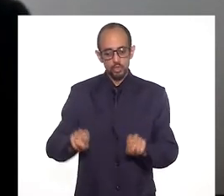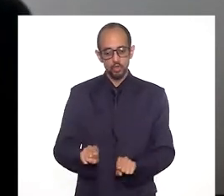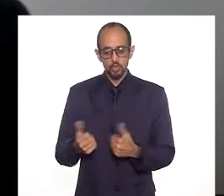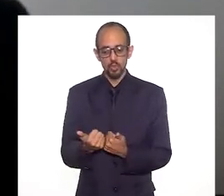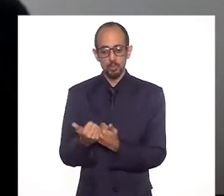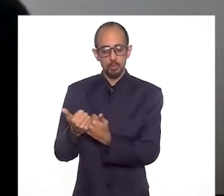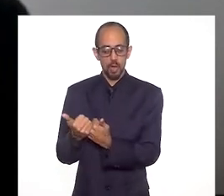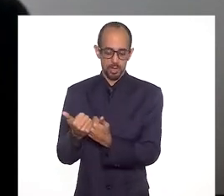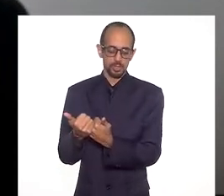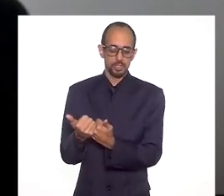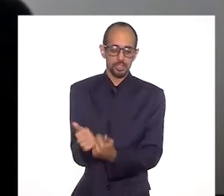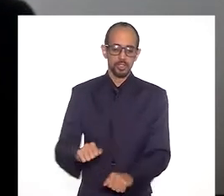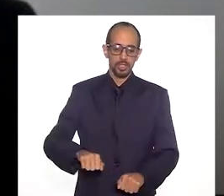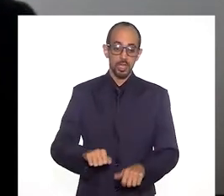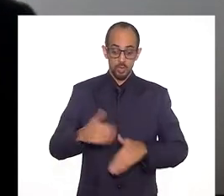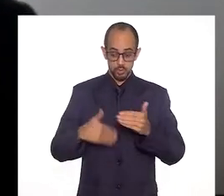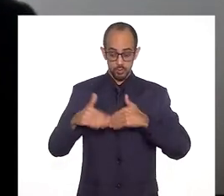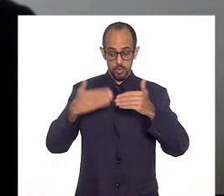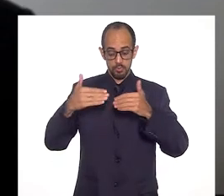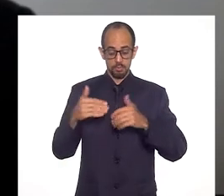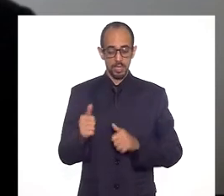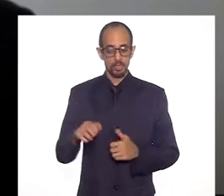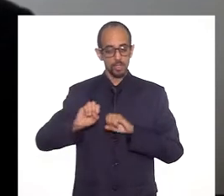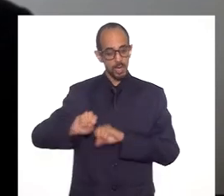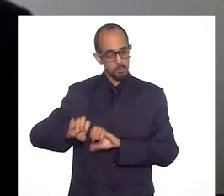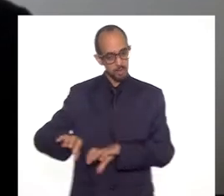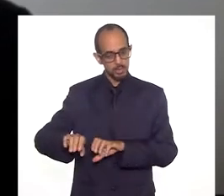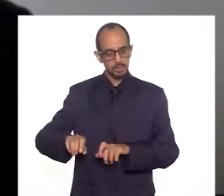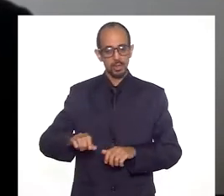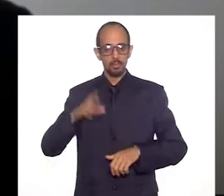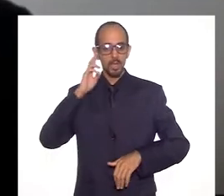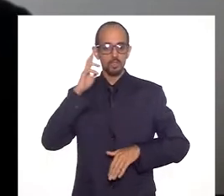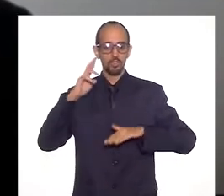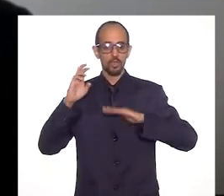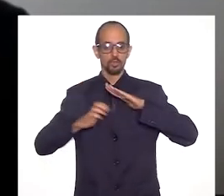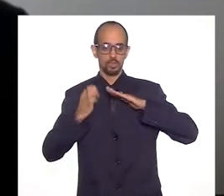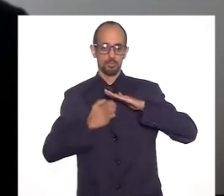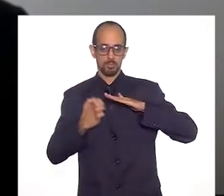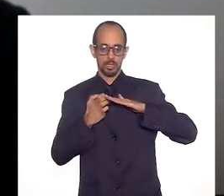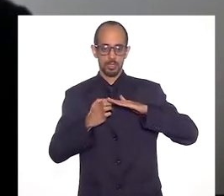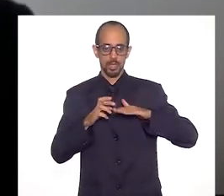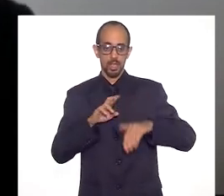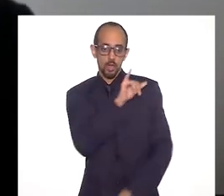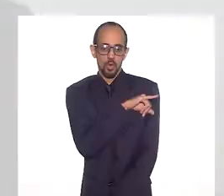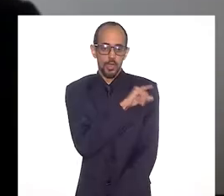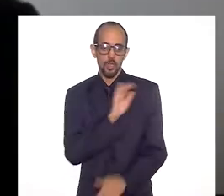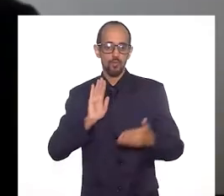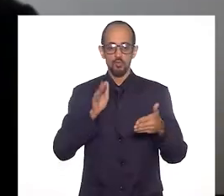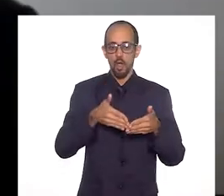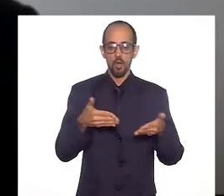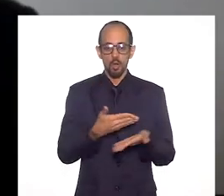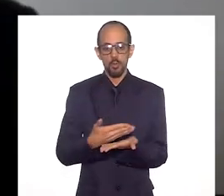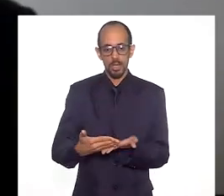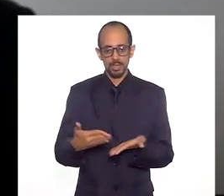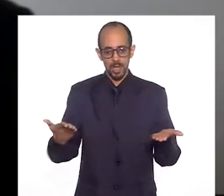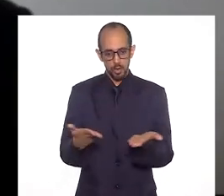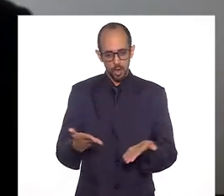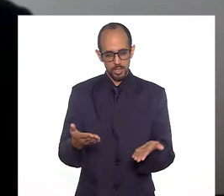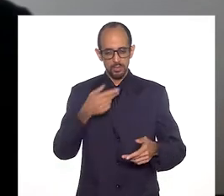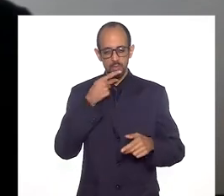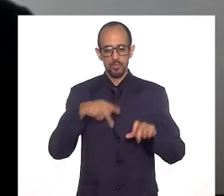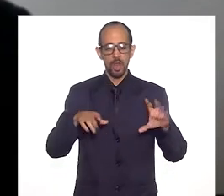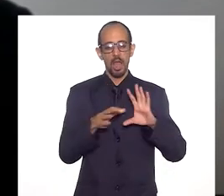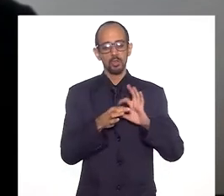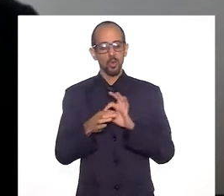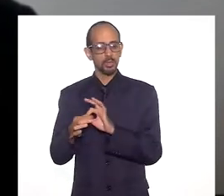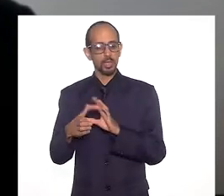ecossistema. No que diz respeito à captação de recursos, um dos principais desafios para os empreendedores não é diferente. No Rio em Foco, começa agora, vamos